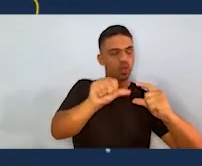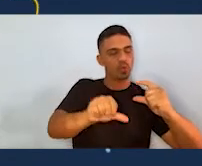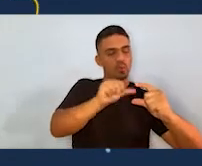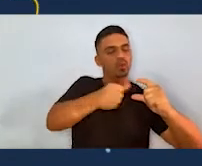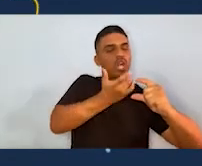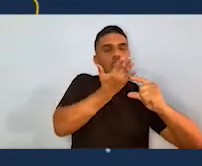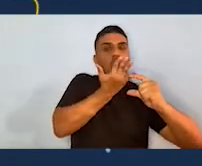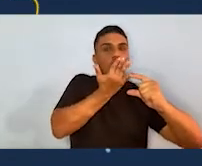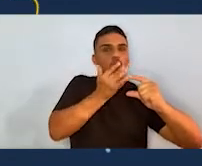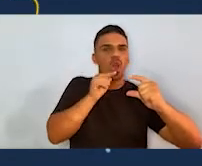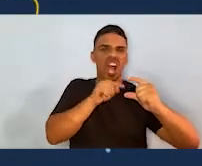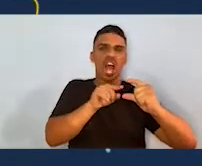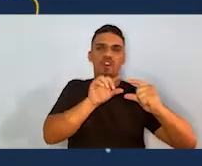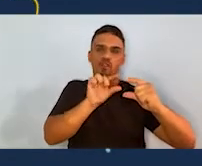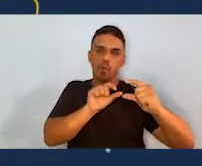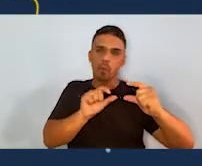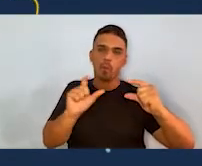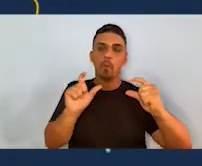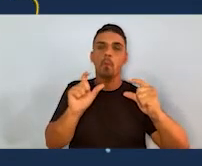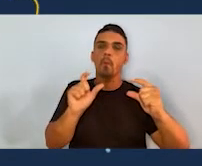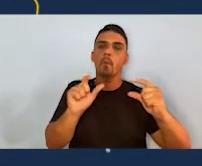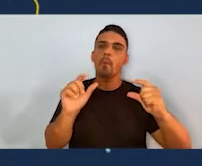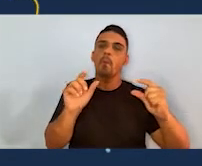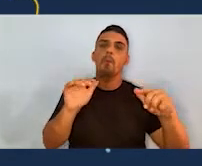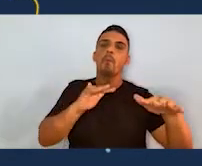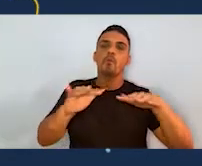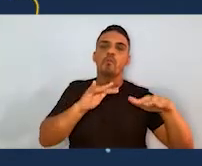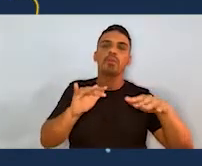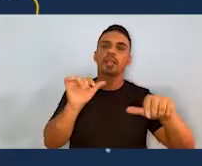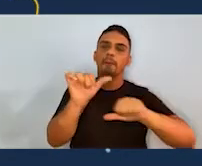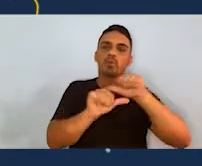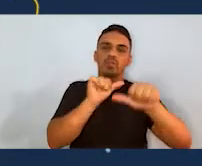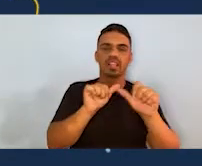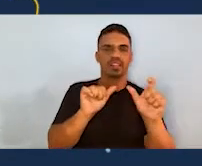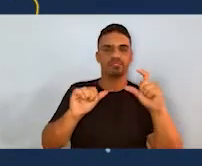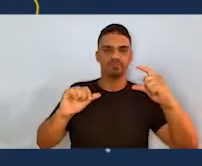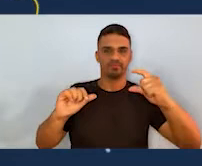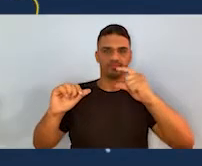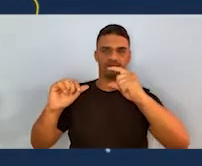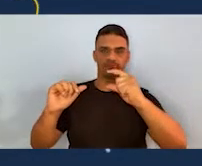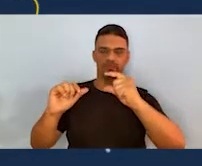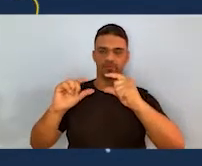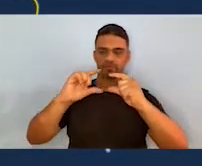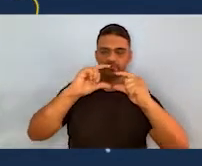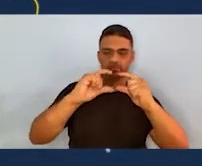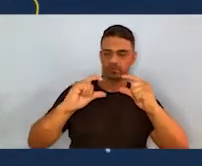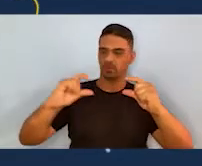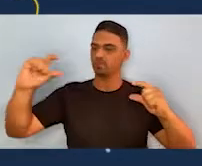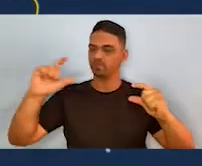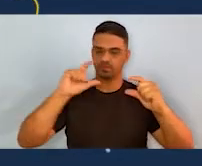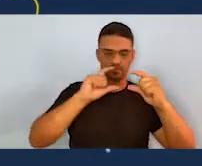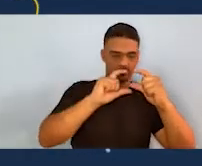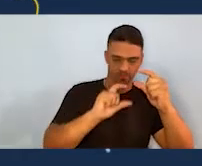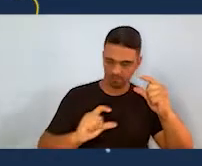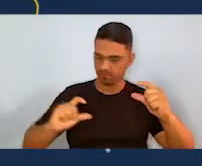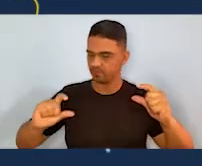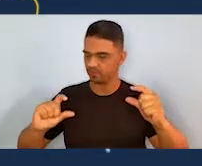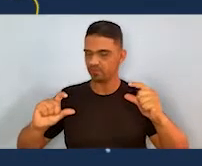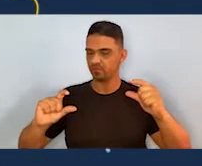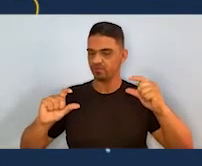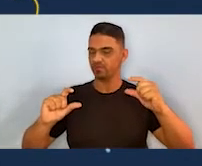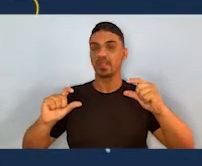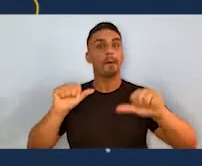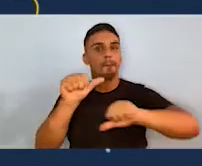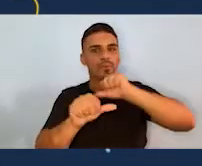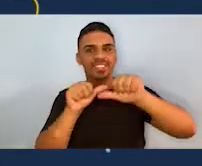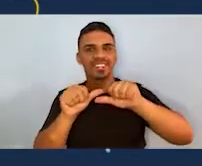está movendo um pixel. Você fala, vou mover um pixel, né, para a esquerda, 2 pixels para a esquerda. Não, você não está movendo. Na verdade, você está trocando